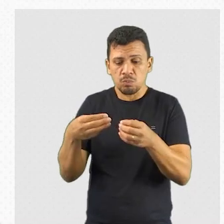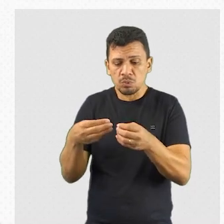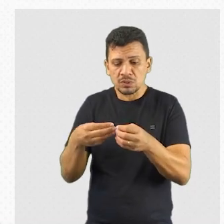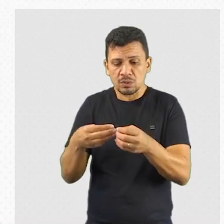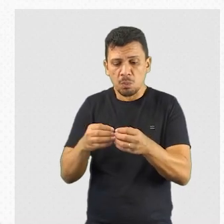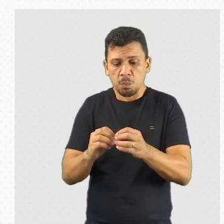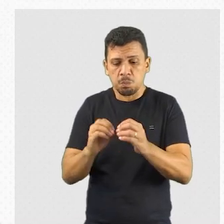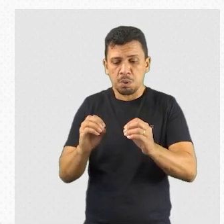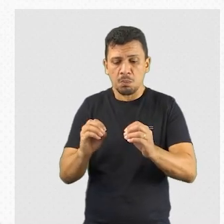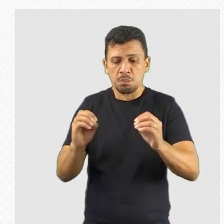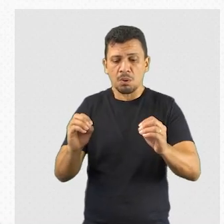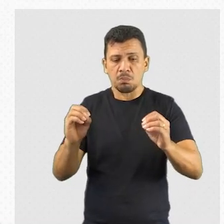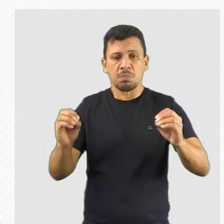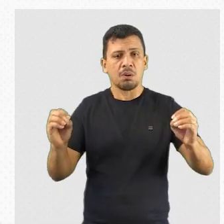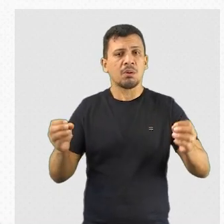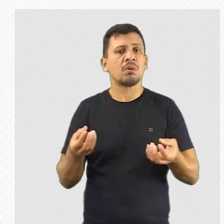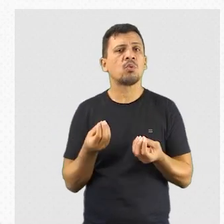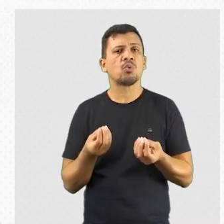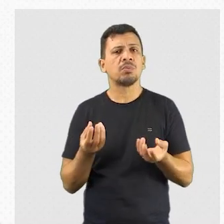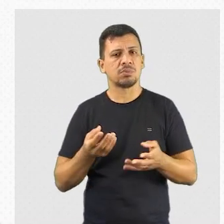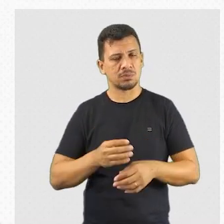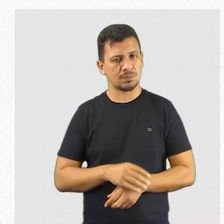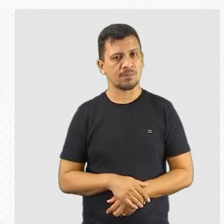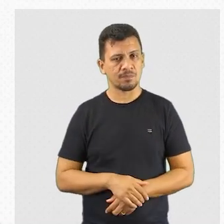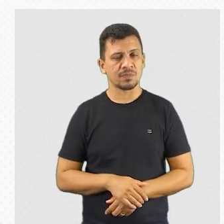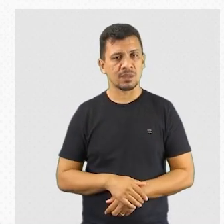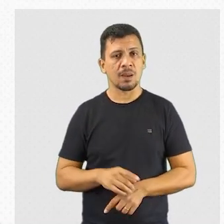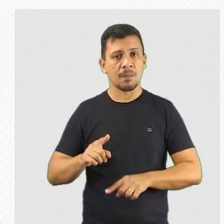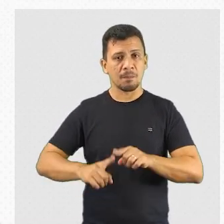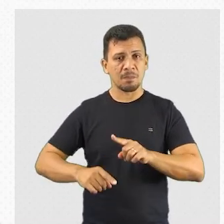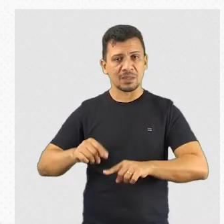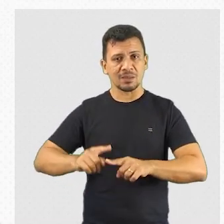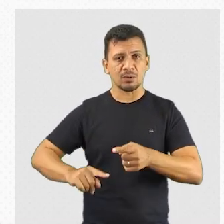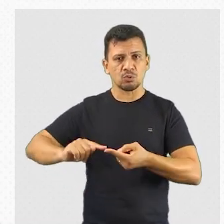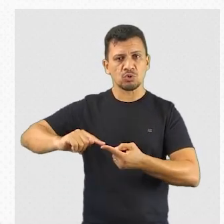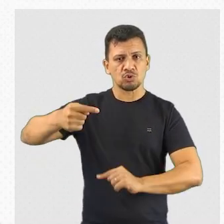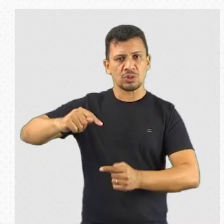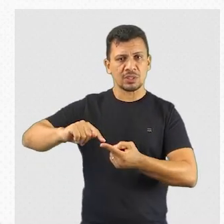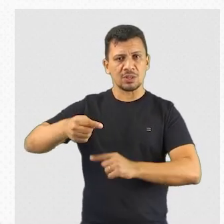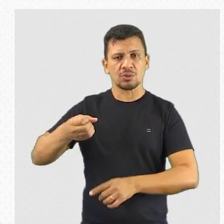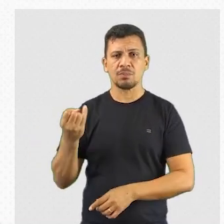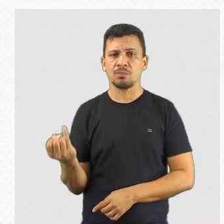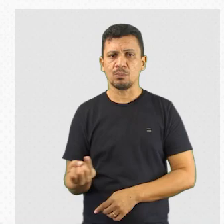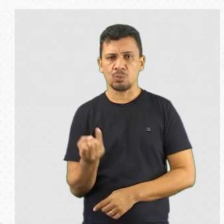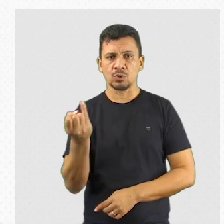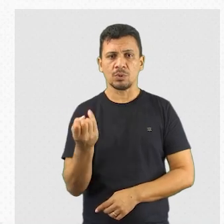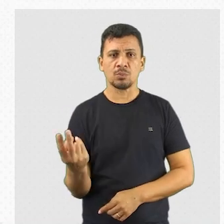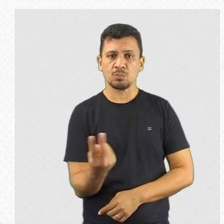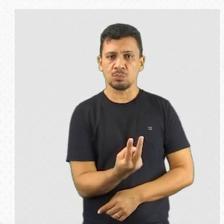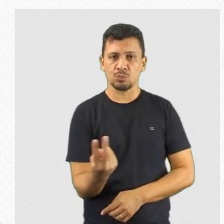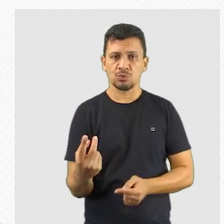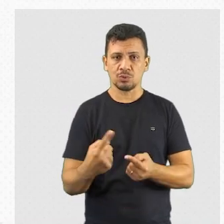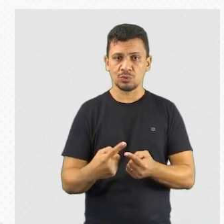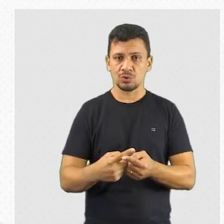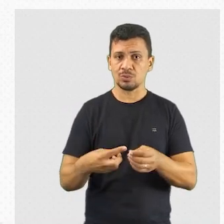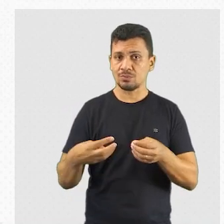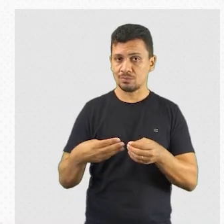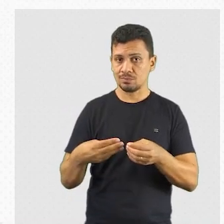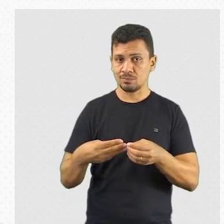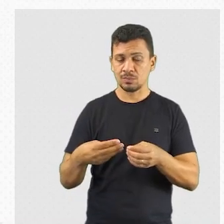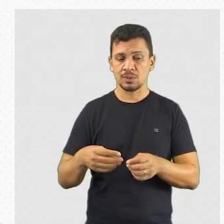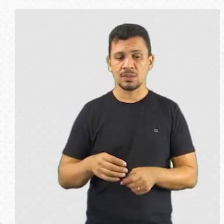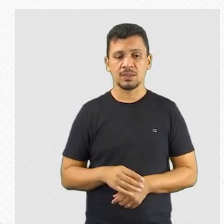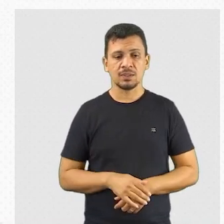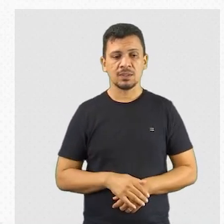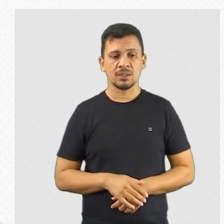reproduzir? Como é que elas vão se multiplicar, né? Então, o material genético é importantíssimo para esses 2 tipos celulares, tá? E aí,